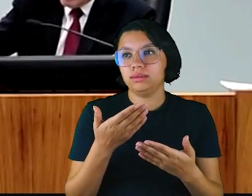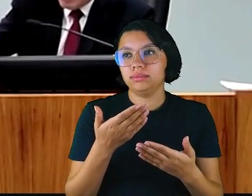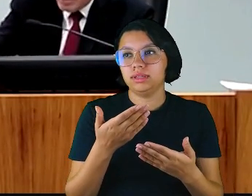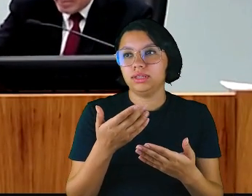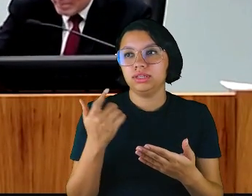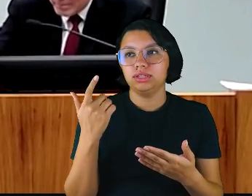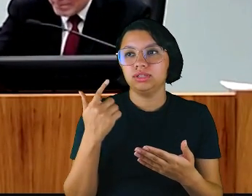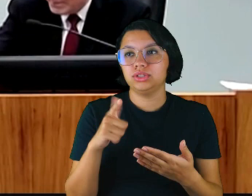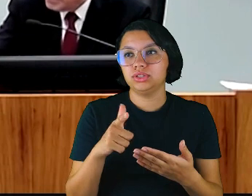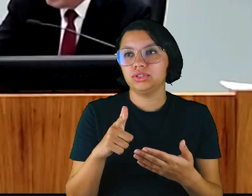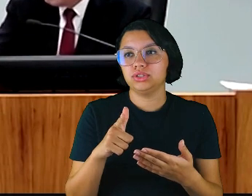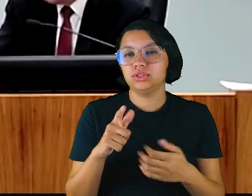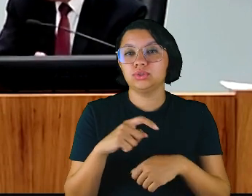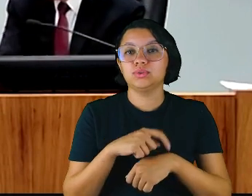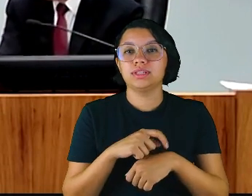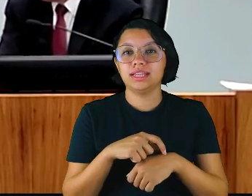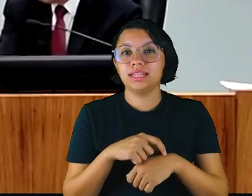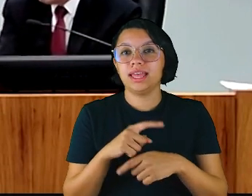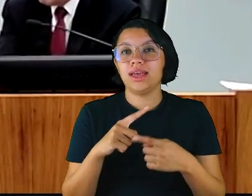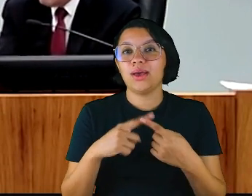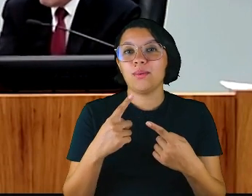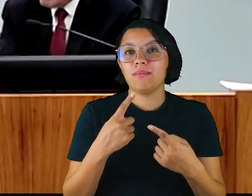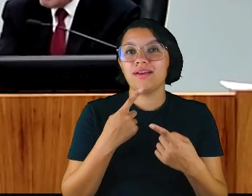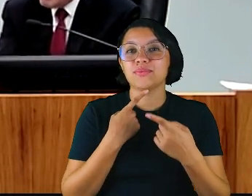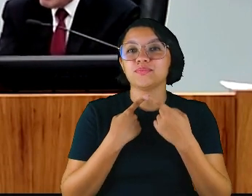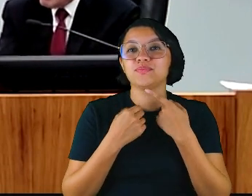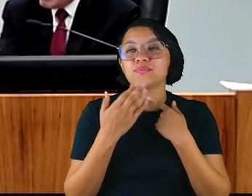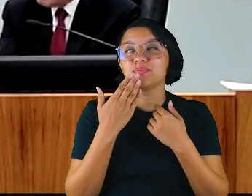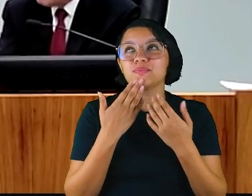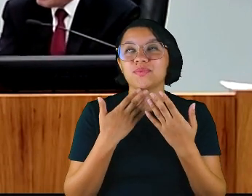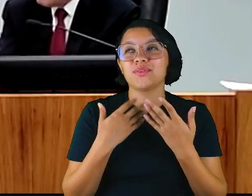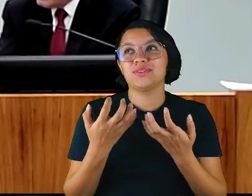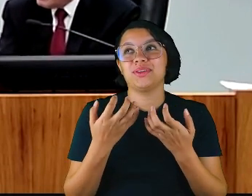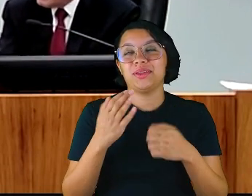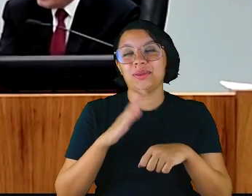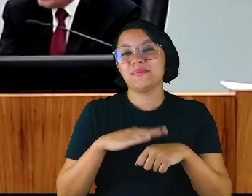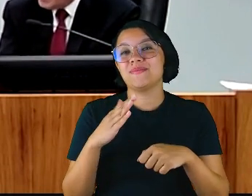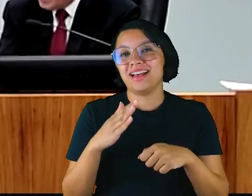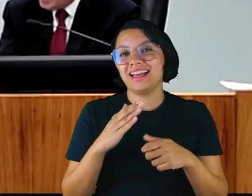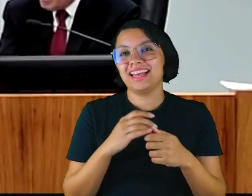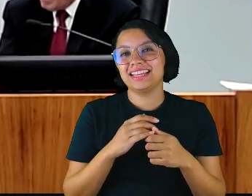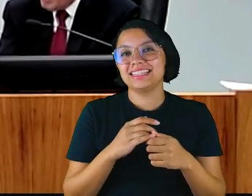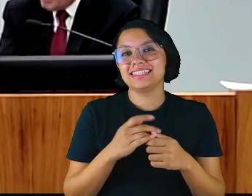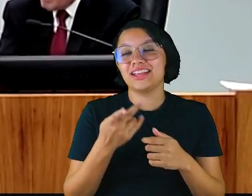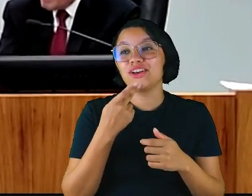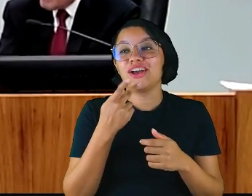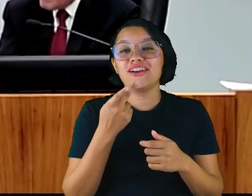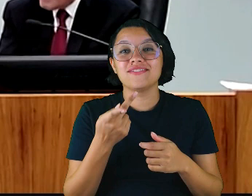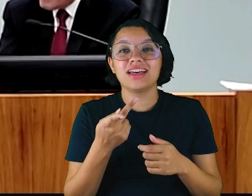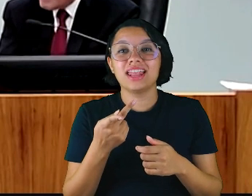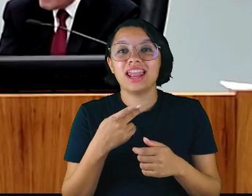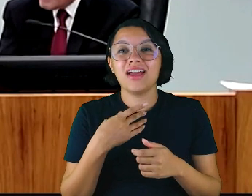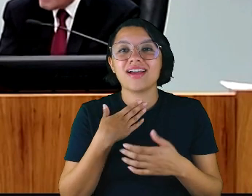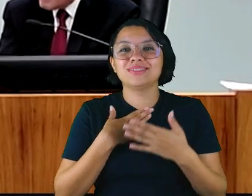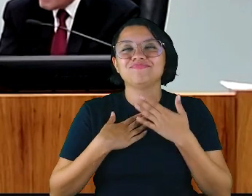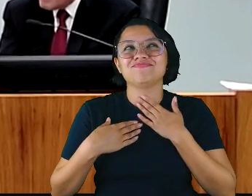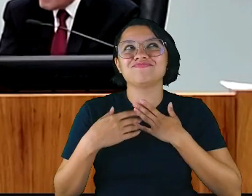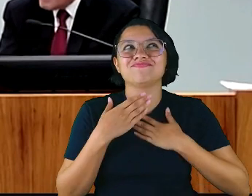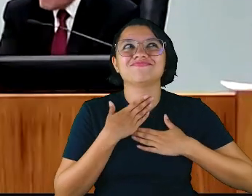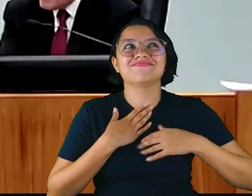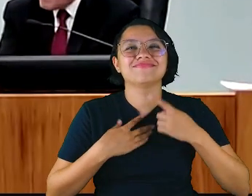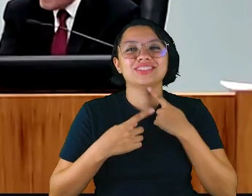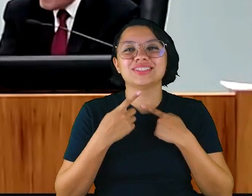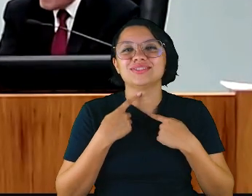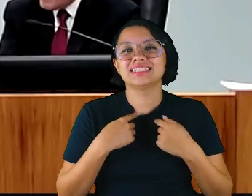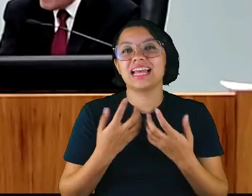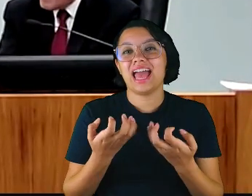não haverá tempo para perguntas. Fica o gosto de querer mais. Isso, exatamente, é o que é a expressão que eu queria utilizar, mas fica aquele gosto de